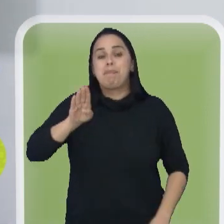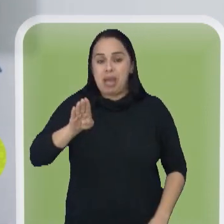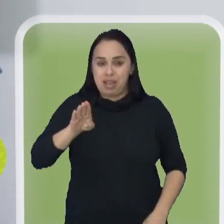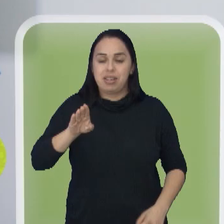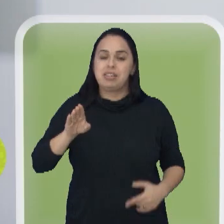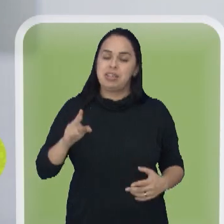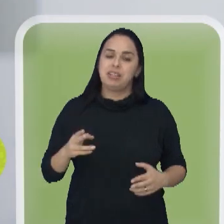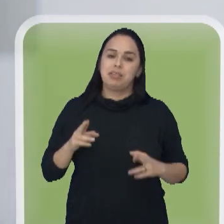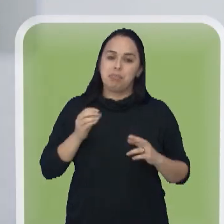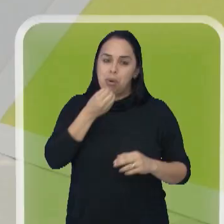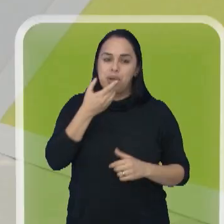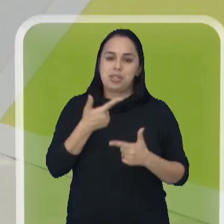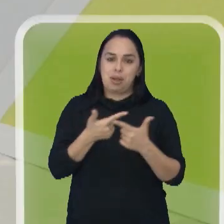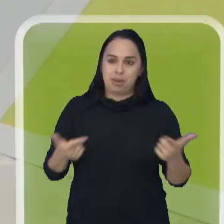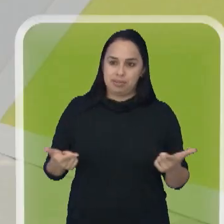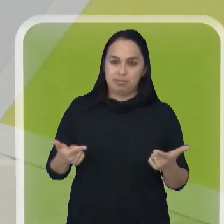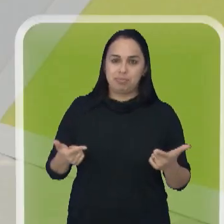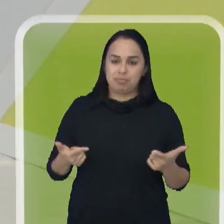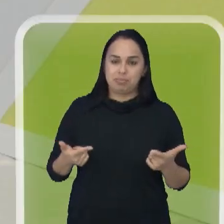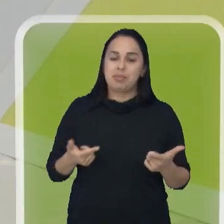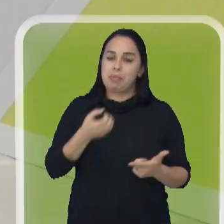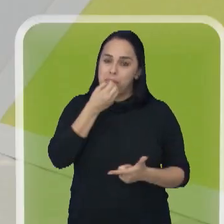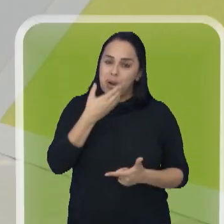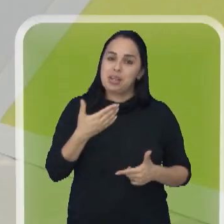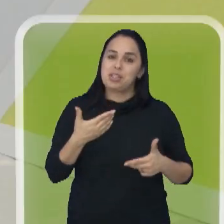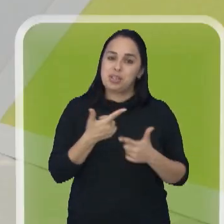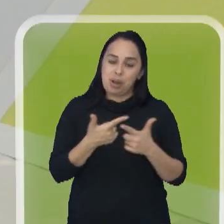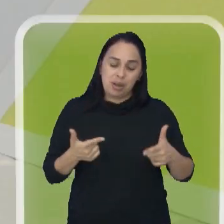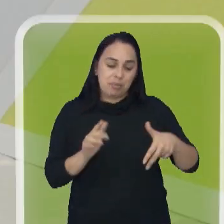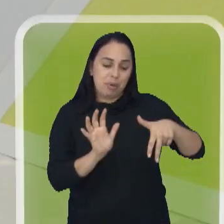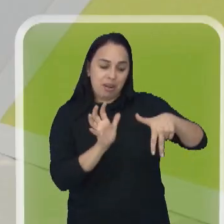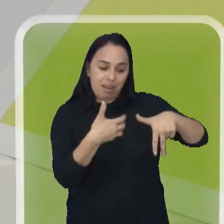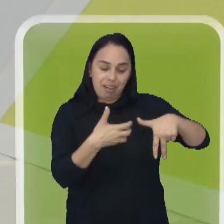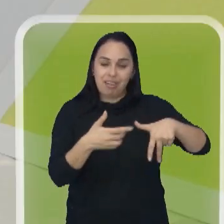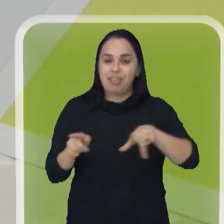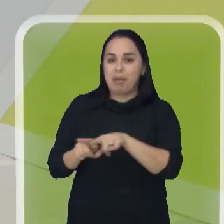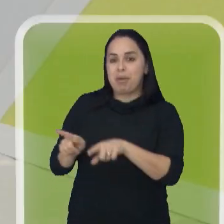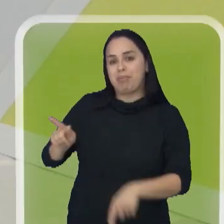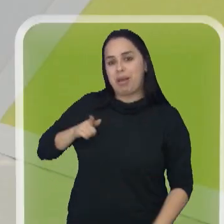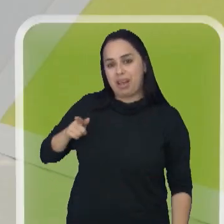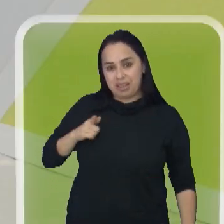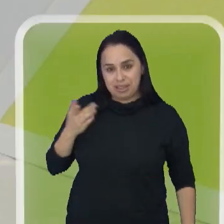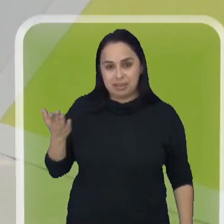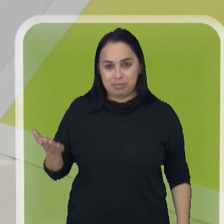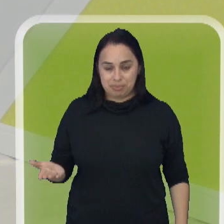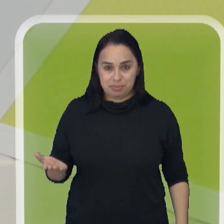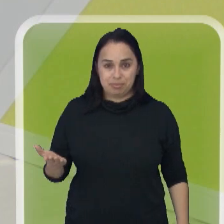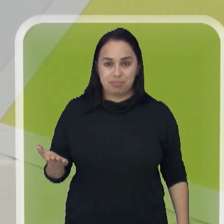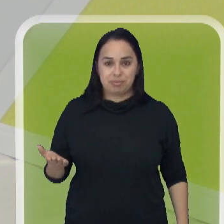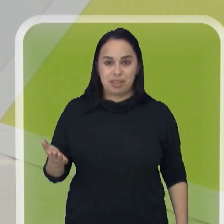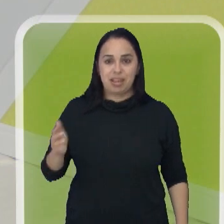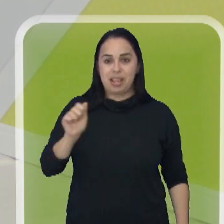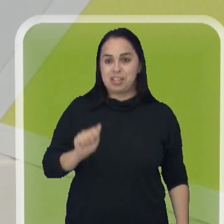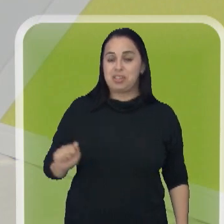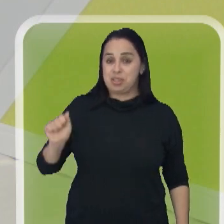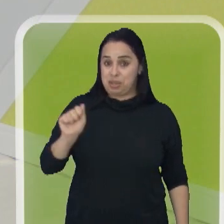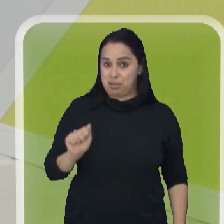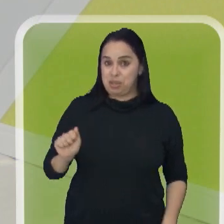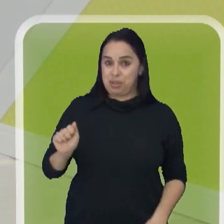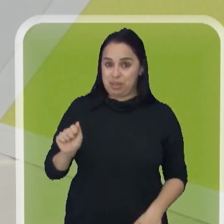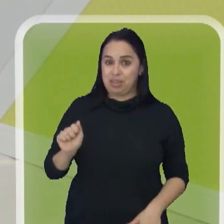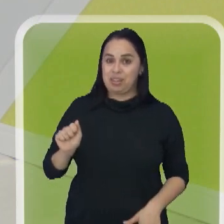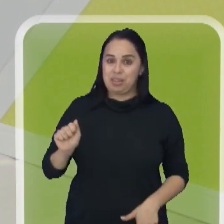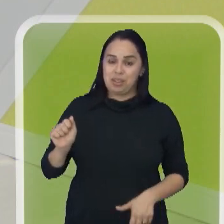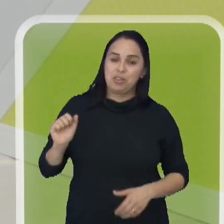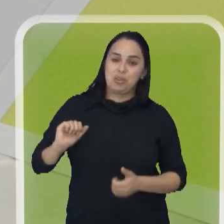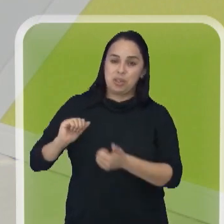pessoal do Josense. Boa sorte para o Tigre do Vale, boa sorte também para a Laranja Mecânica, a equipe, a Associação Desportiva